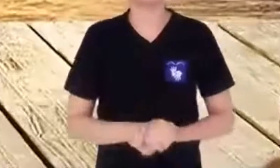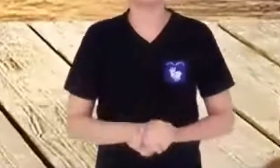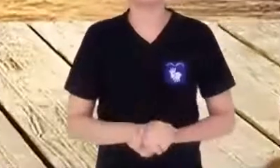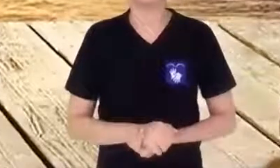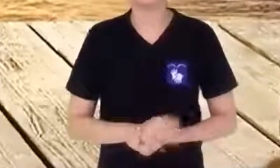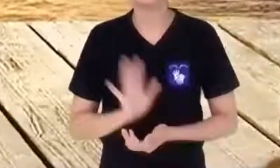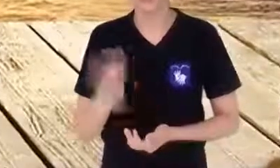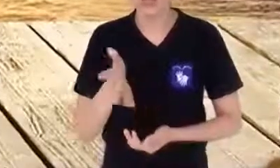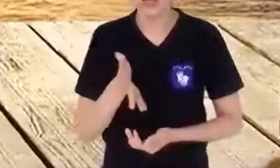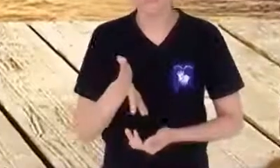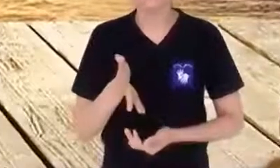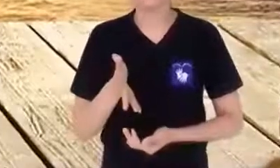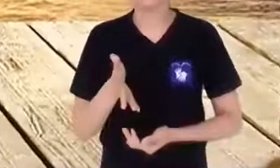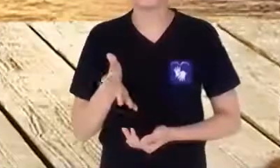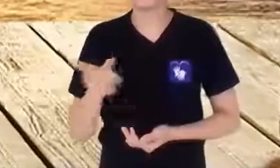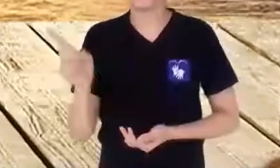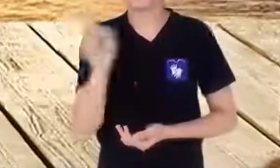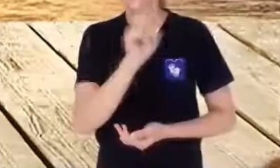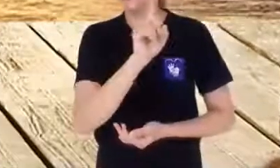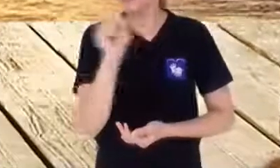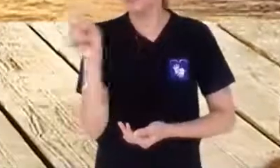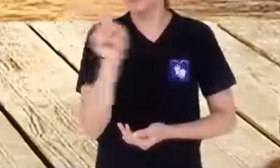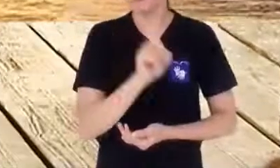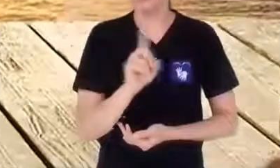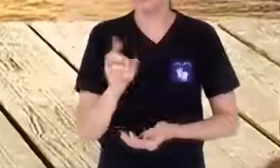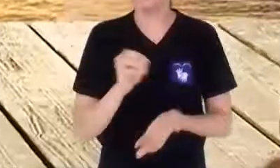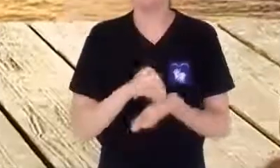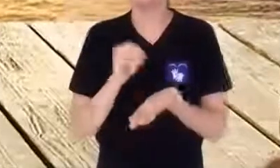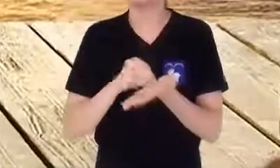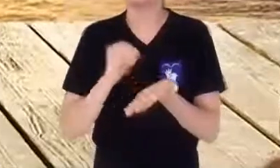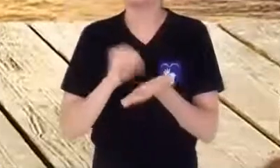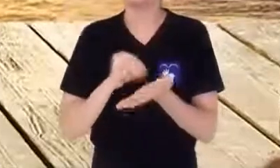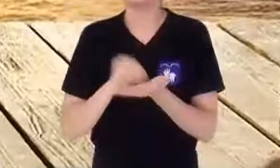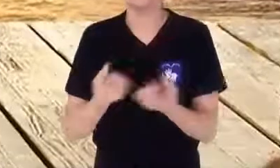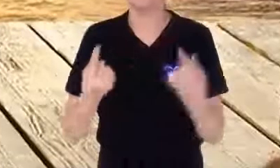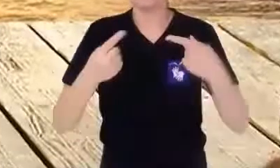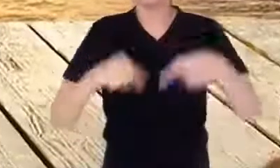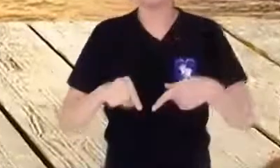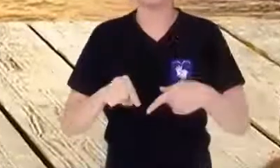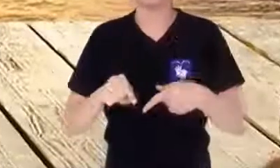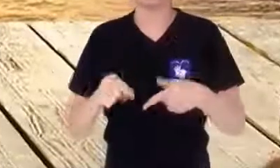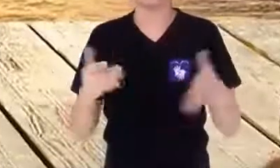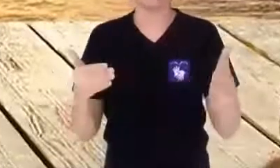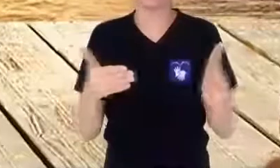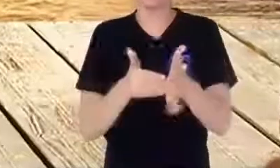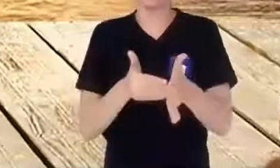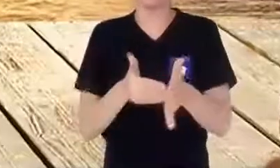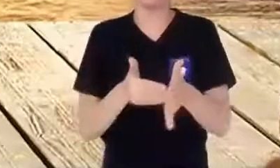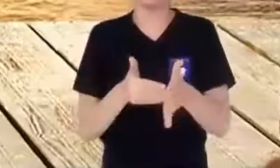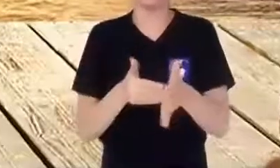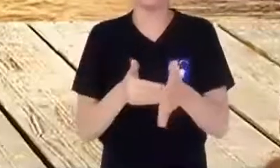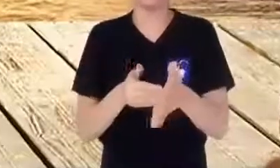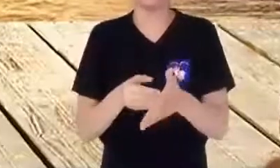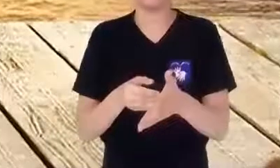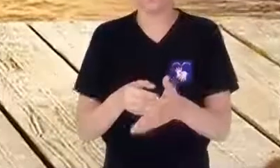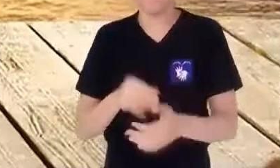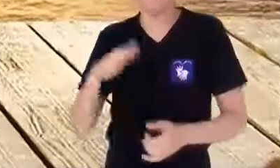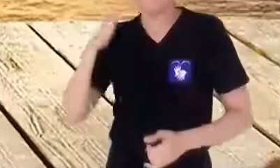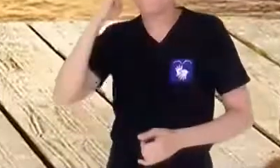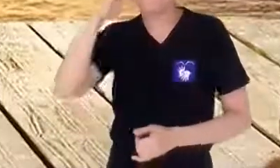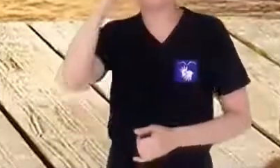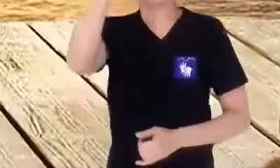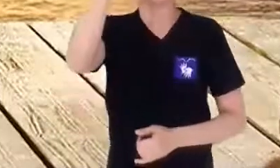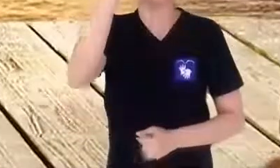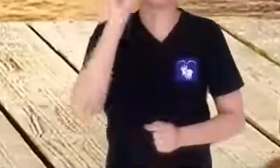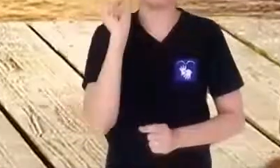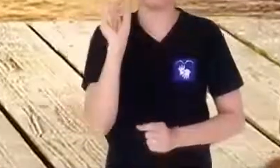pronto. Não. Ainda falta mais coisa. Mais uma missão que eu vou dar pra você agora. A missão mais importante de um marujo.